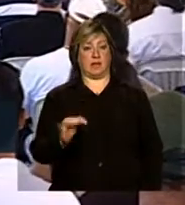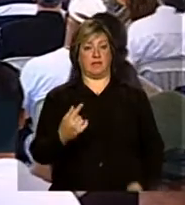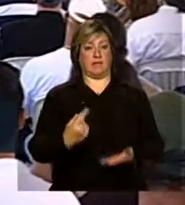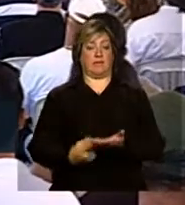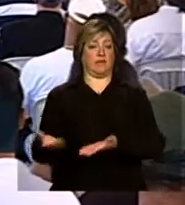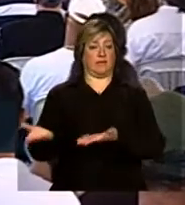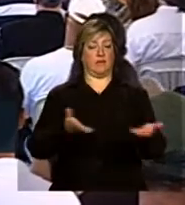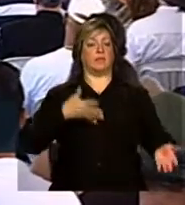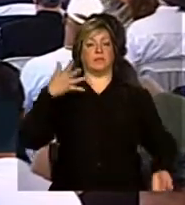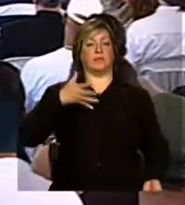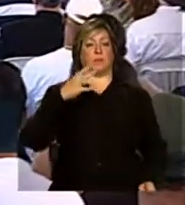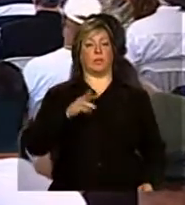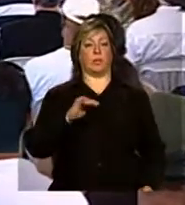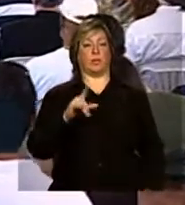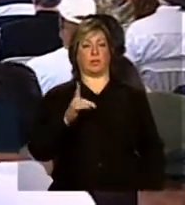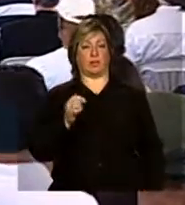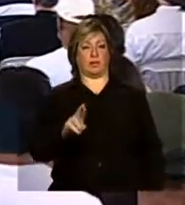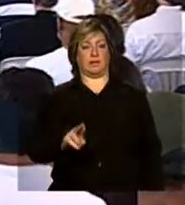Santos